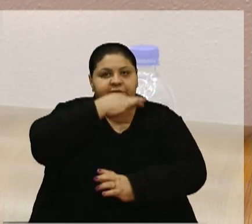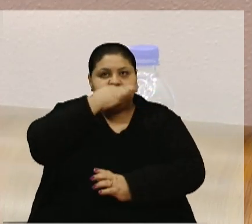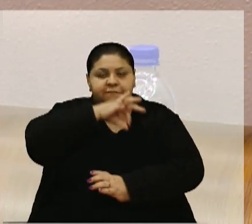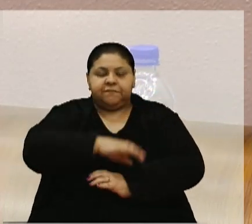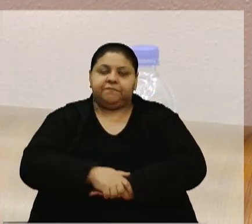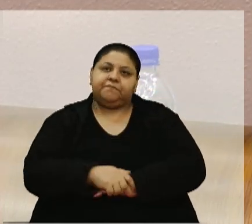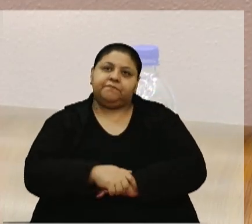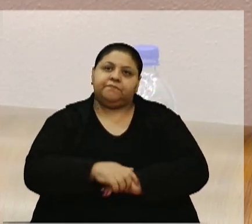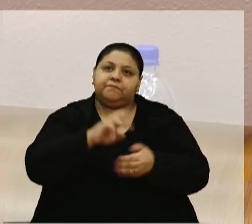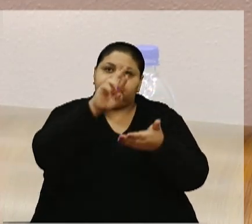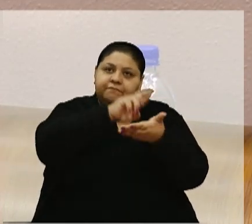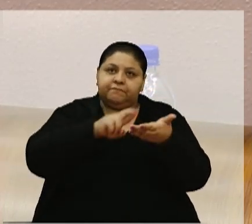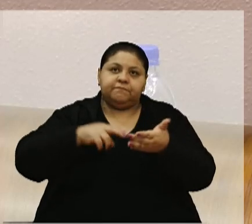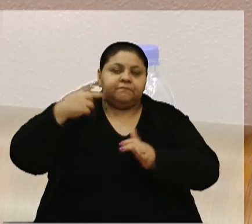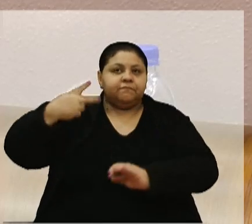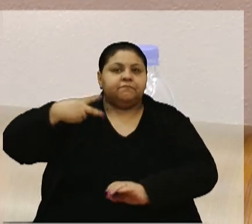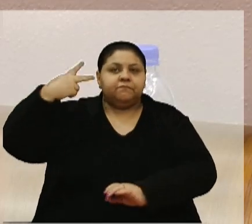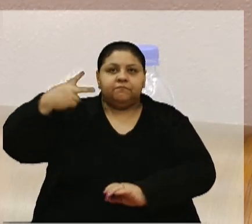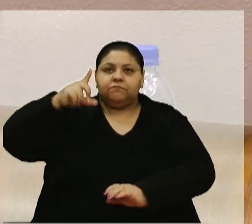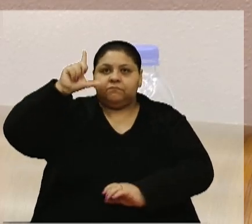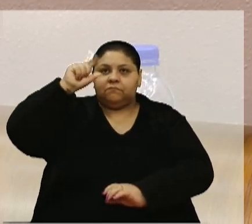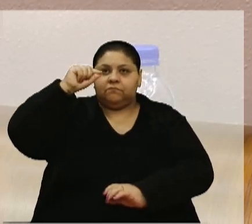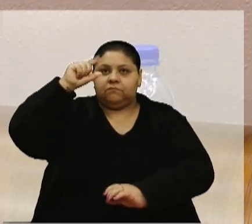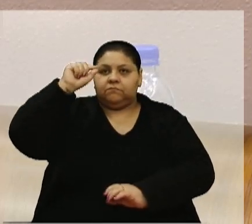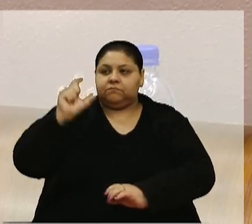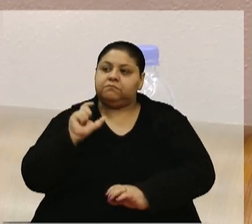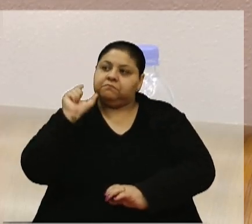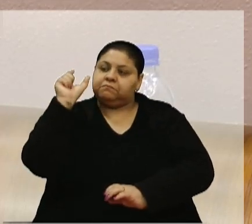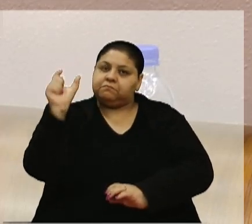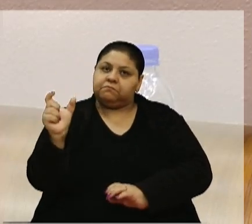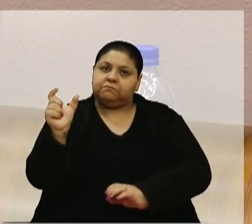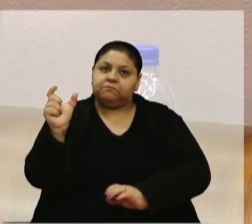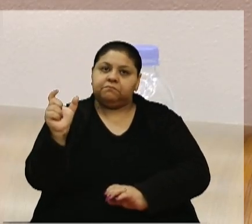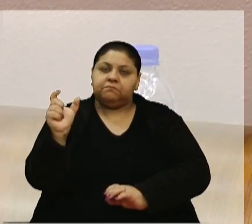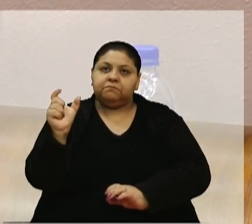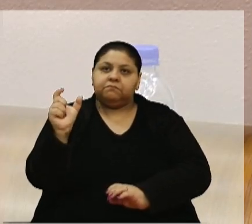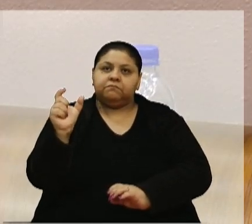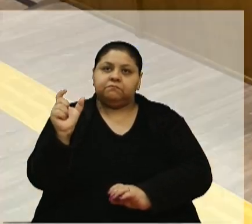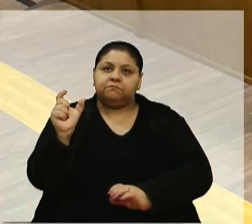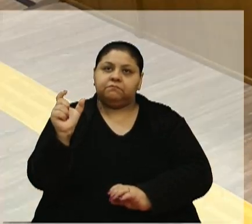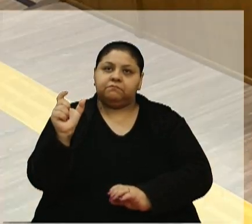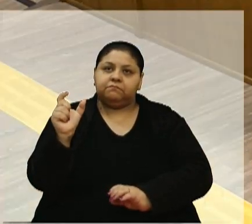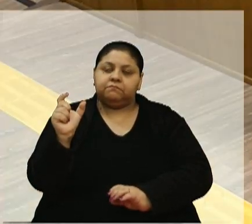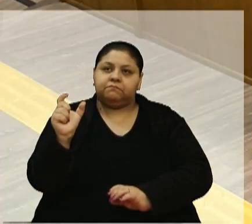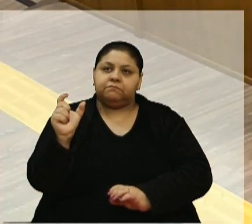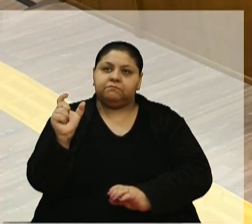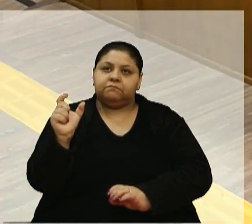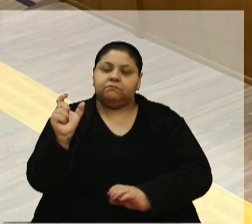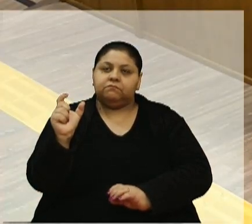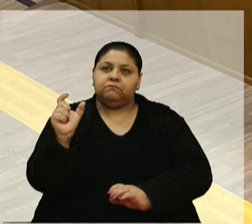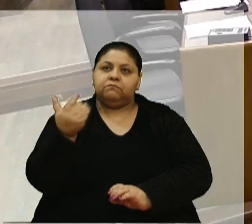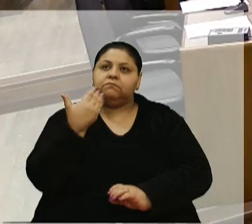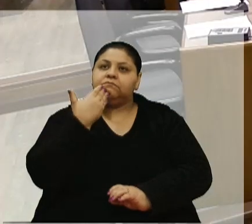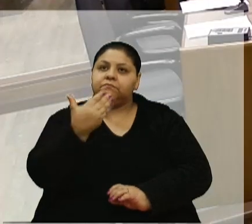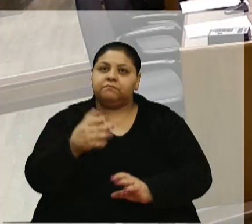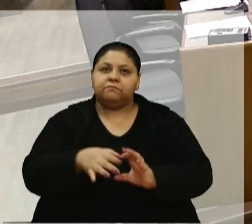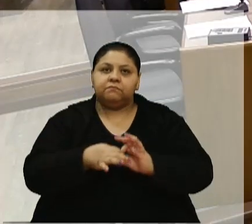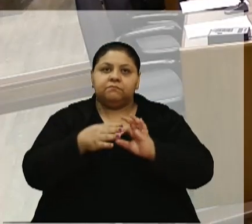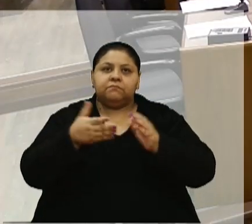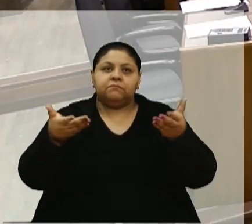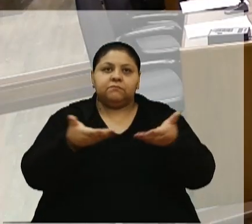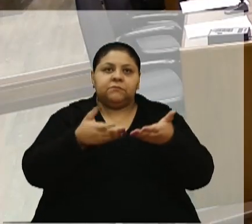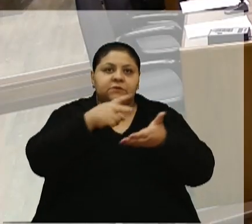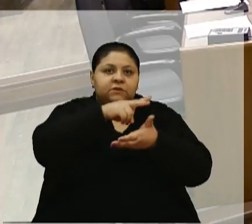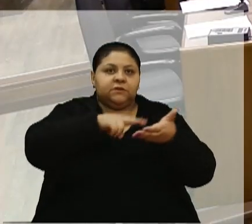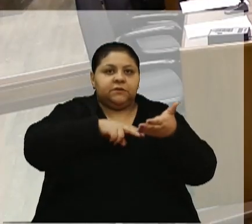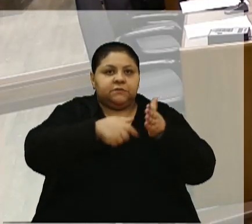Sul. Relator, vereador Scalco. Com a palavra, o relator. Peço a dispensa por ter lido